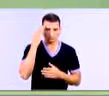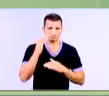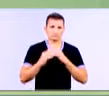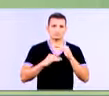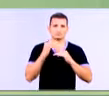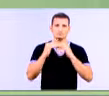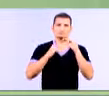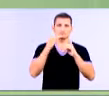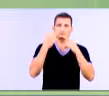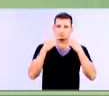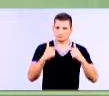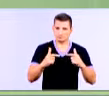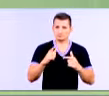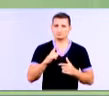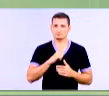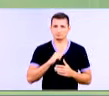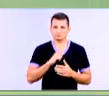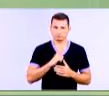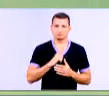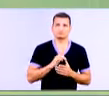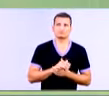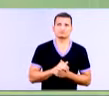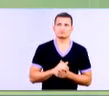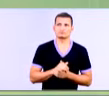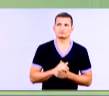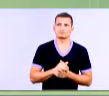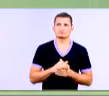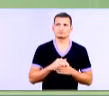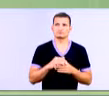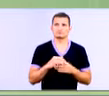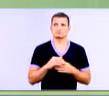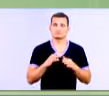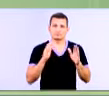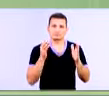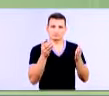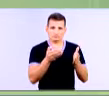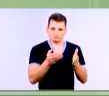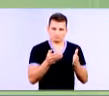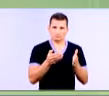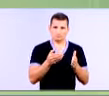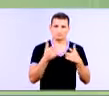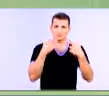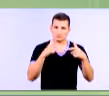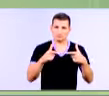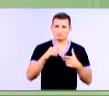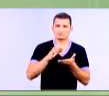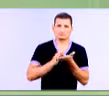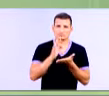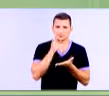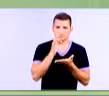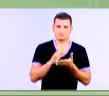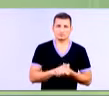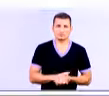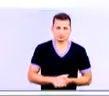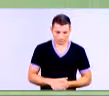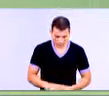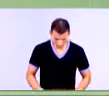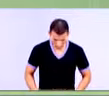linguagem de programação evoluiu, né? E nós vamos trabalhar especificamente com um carinha chamado Java. Então vamos lá.